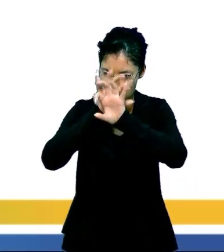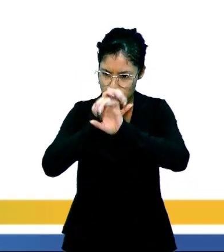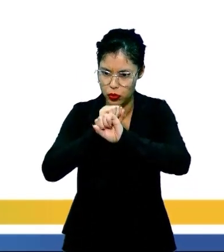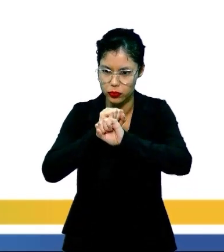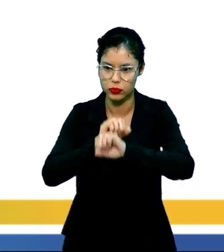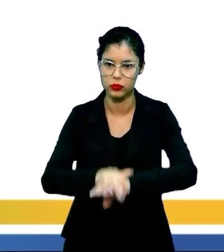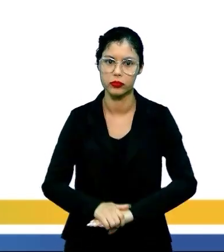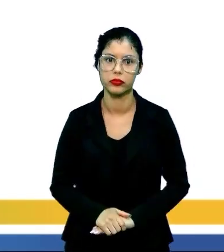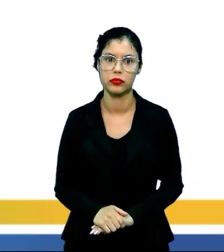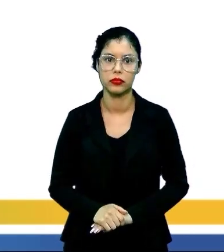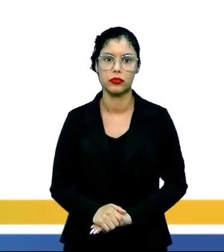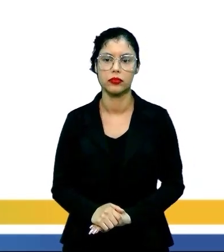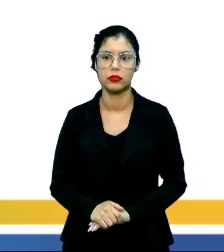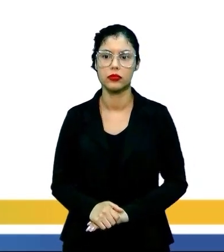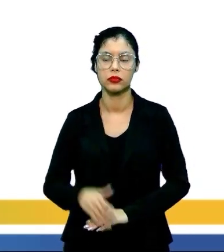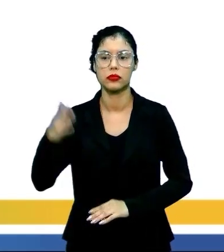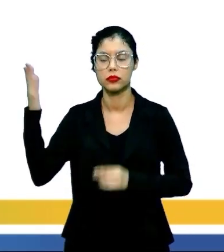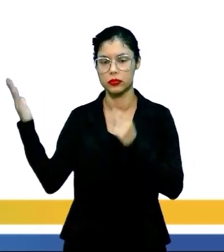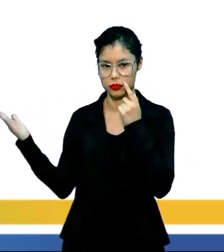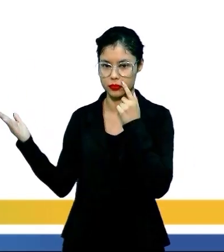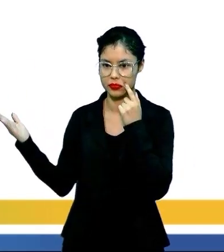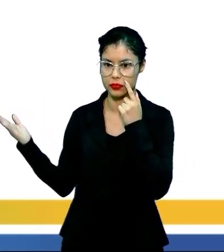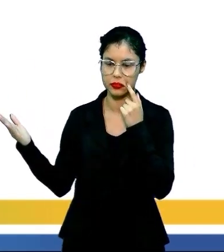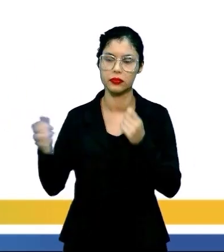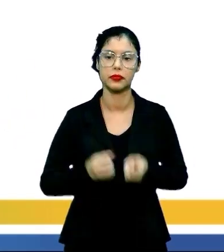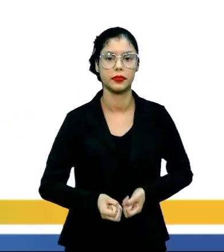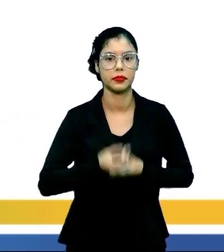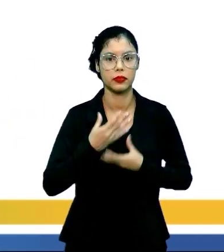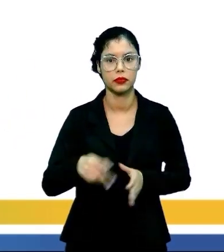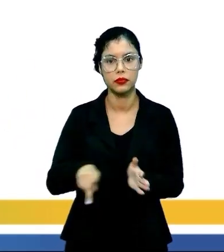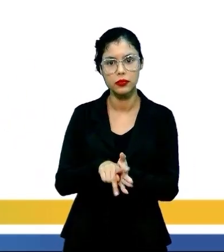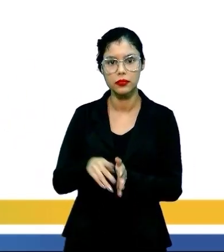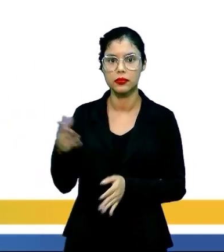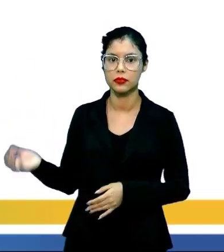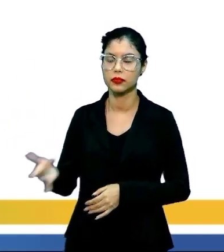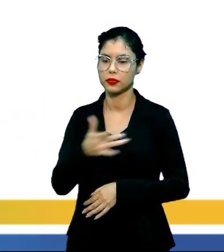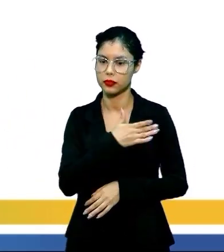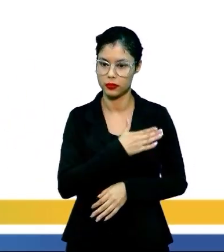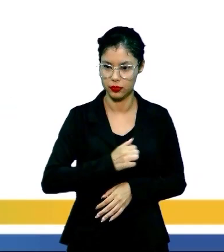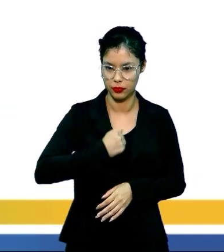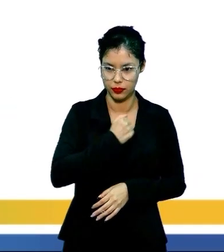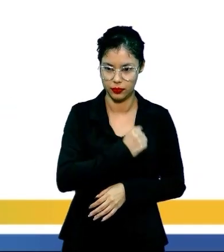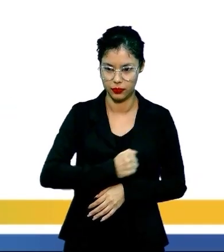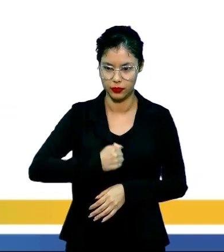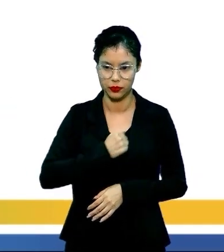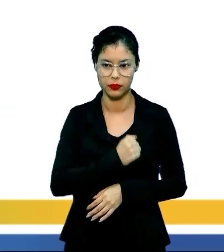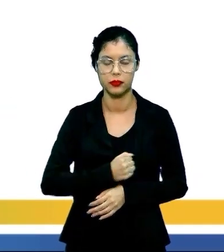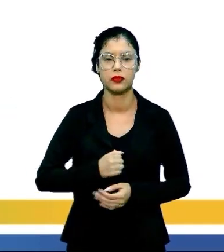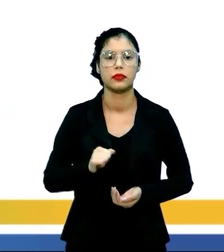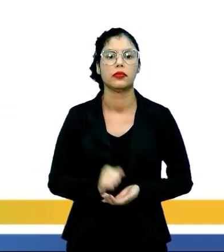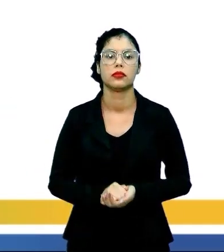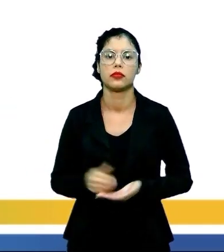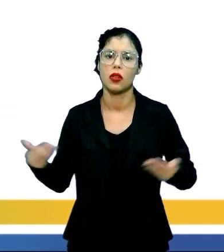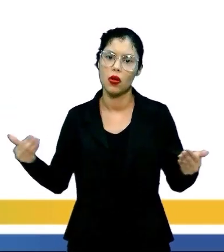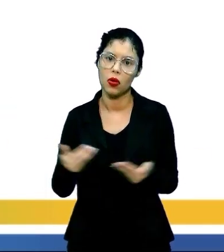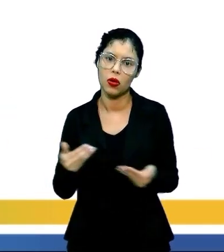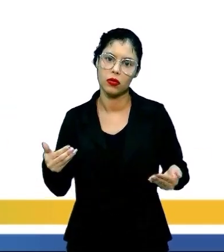sombrios. E aí eu trouxe esse poema dele que se chama Saudade. Diz